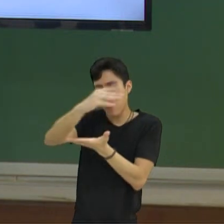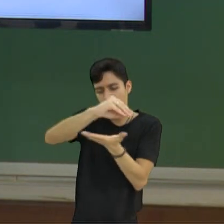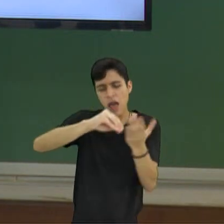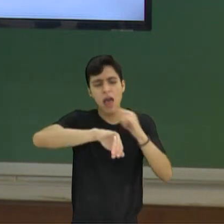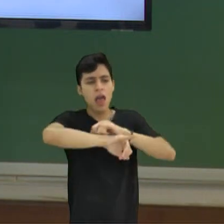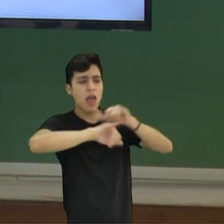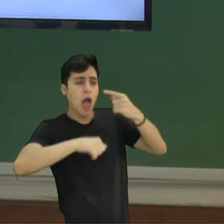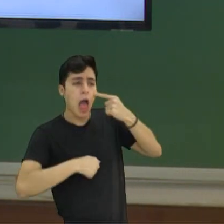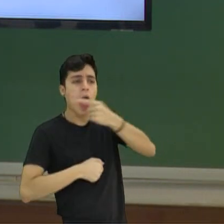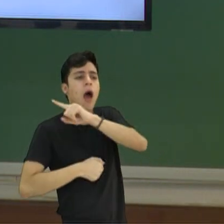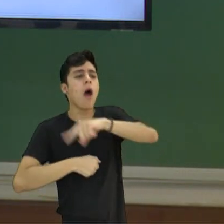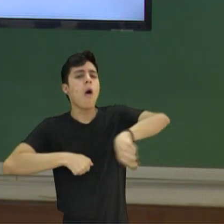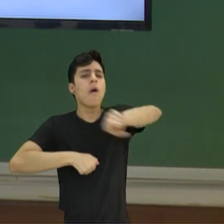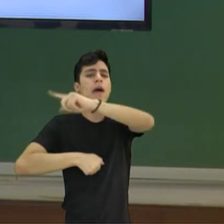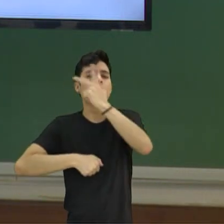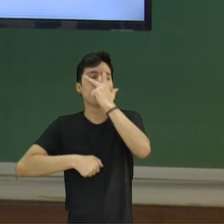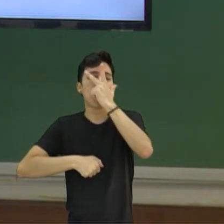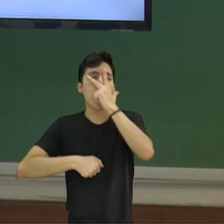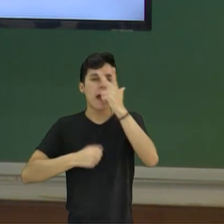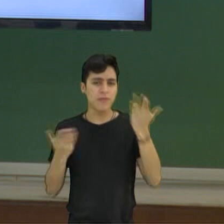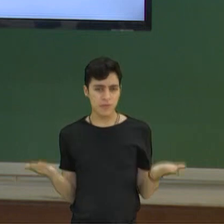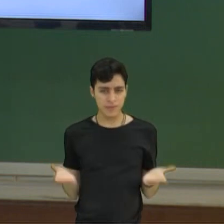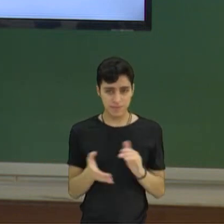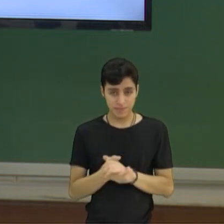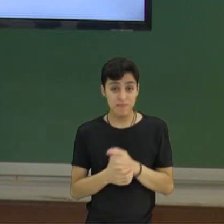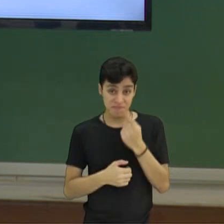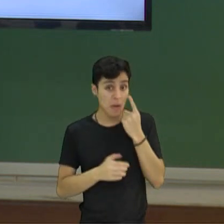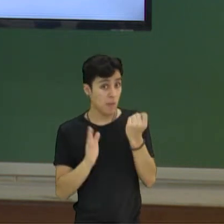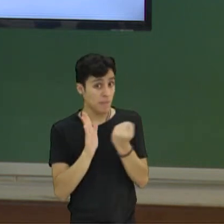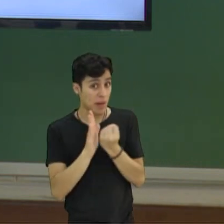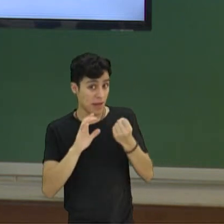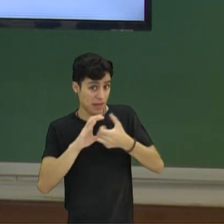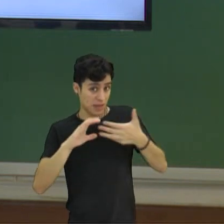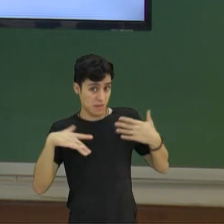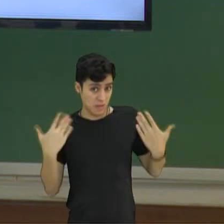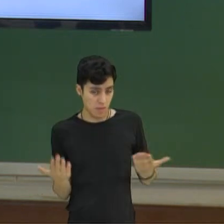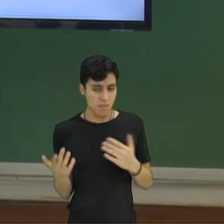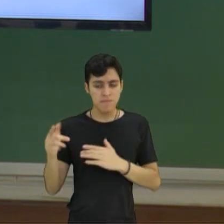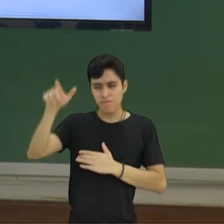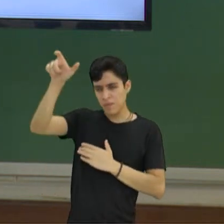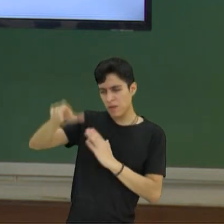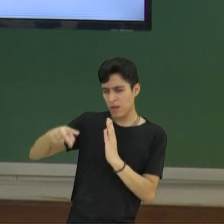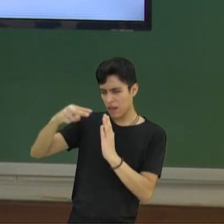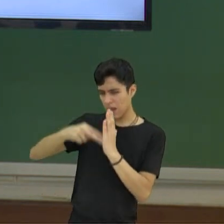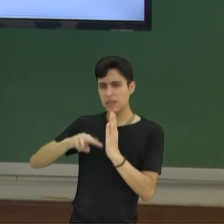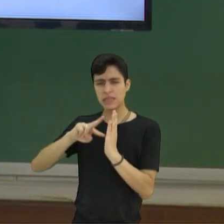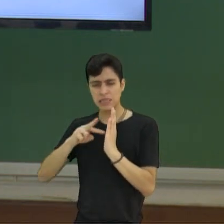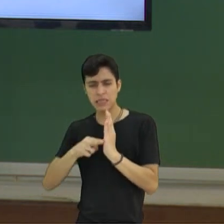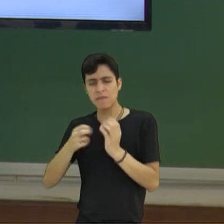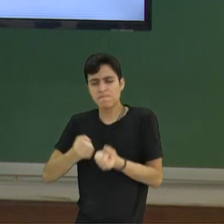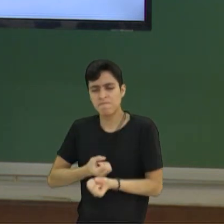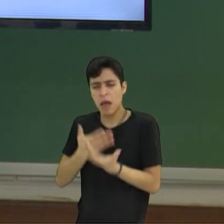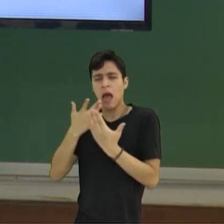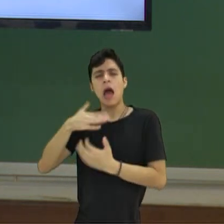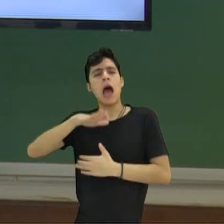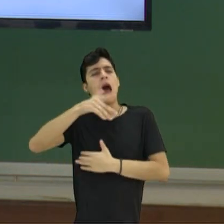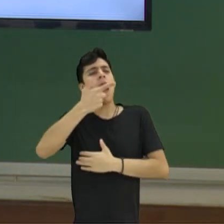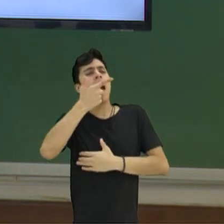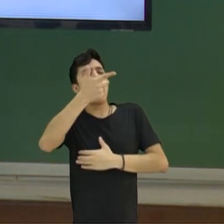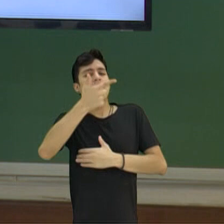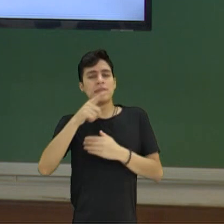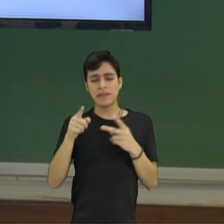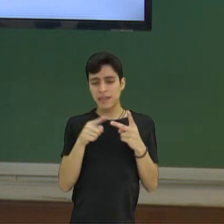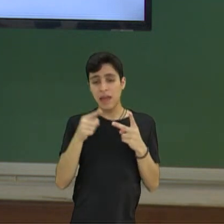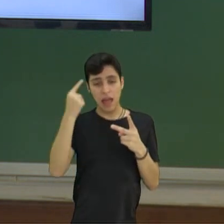características bastante marcantes aí. Primeiro, relacionado ao leitor, que ele pode se pronunciar, se expressar, e também é uma forma